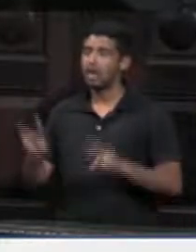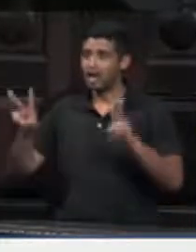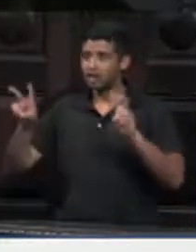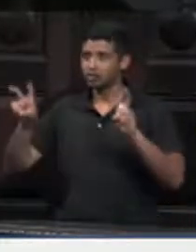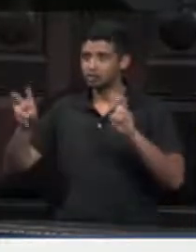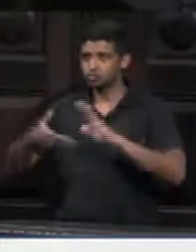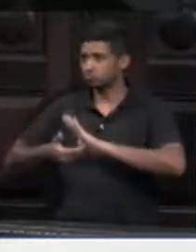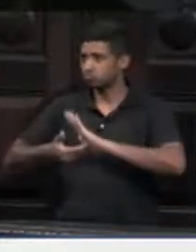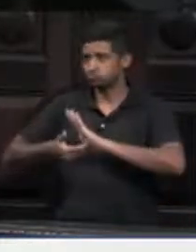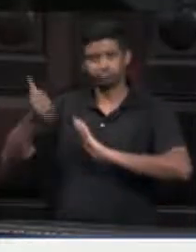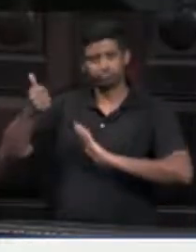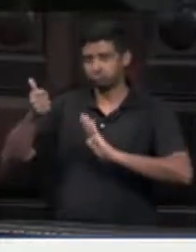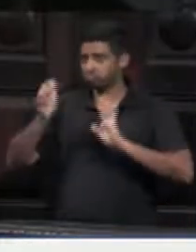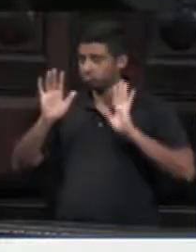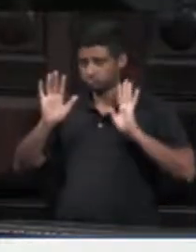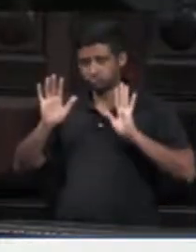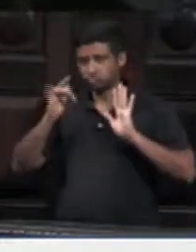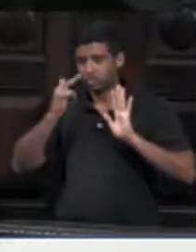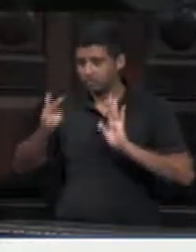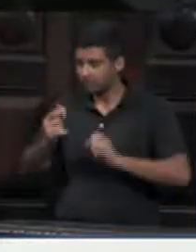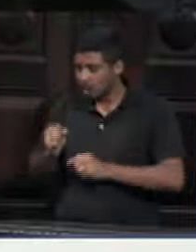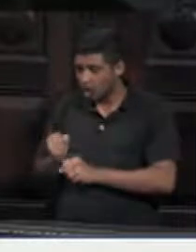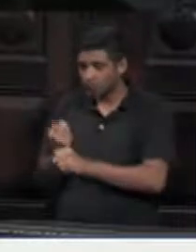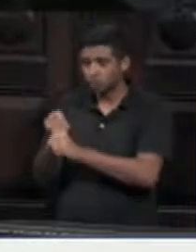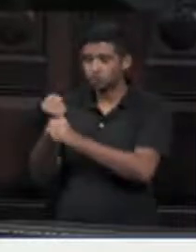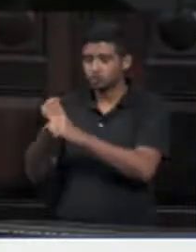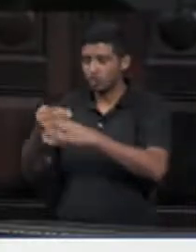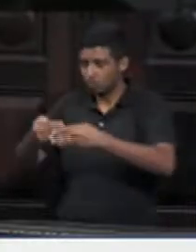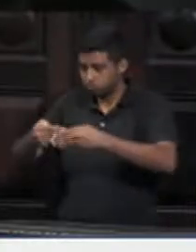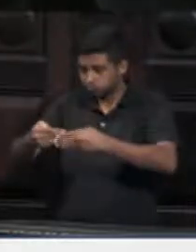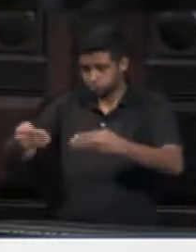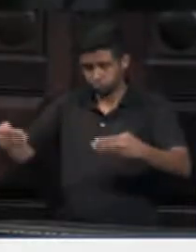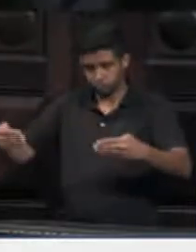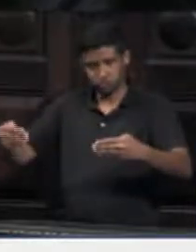pauta. É construção de barragem.